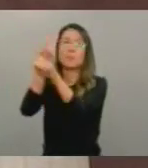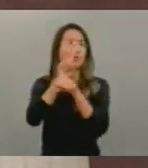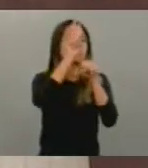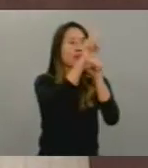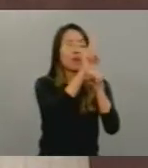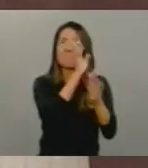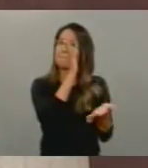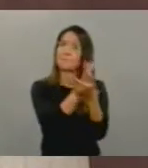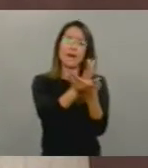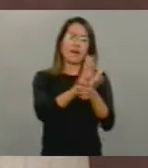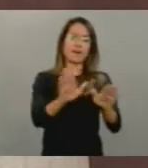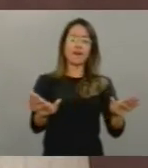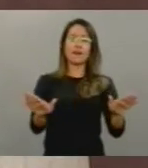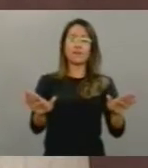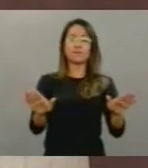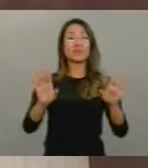não